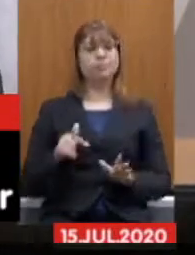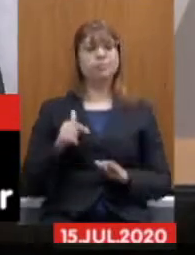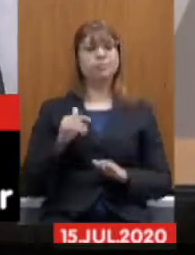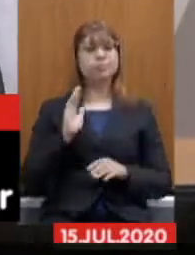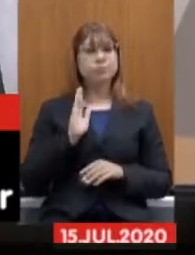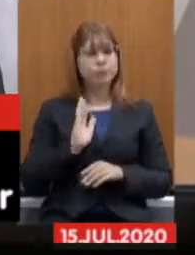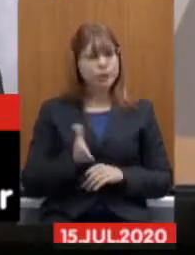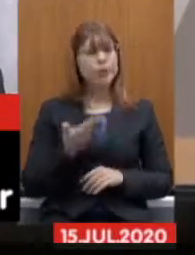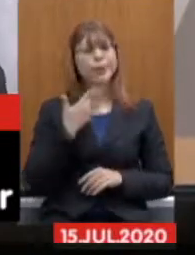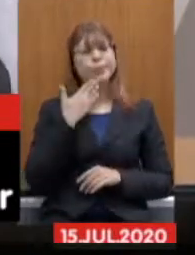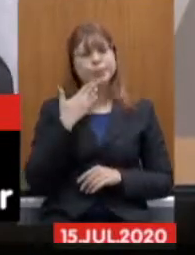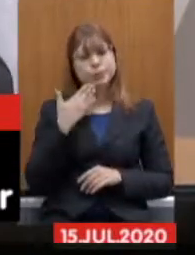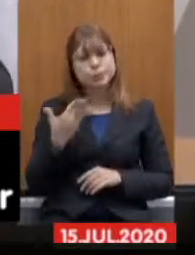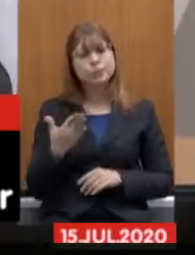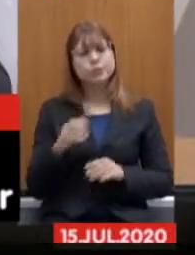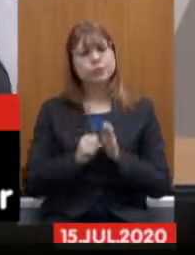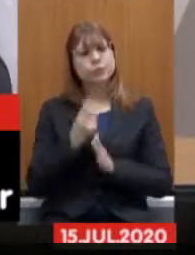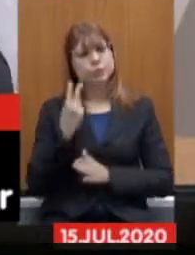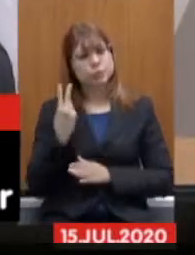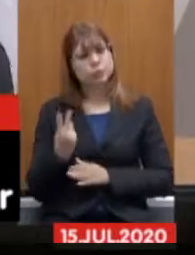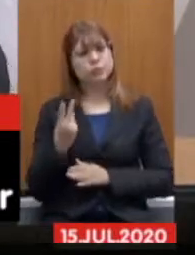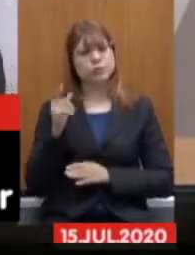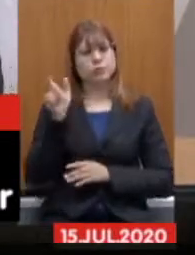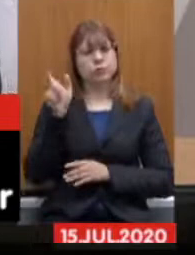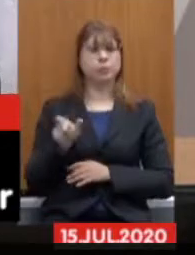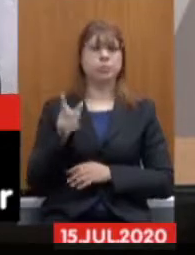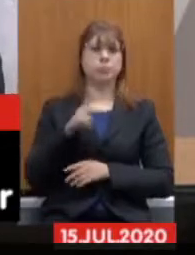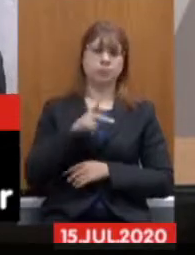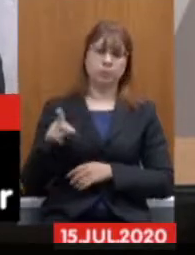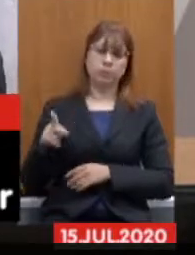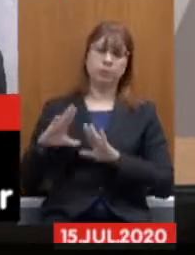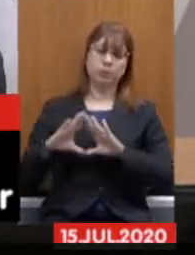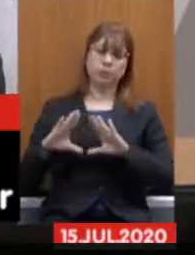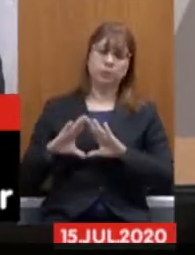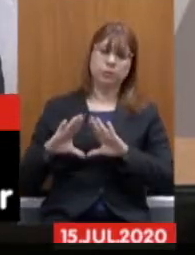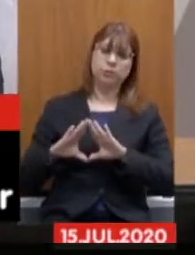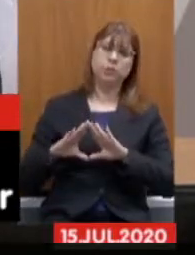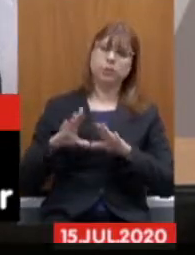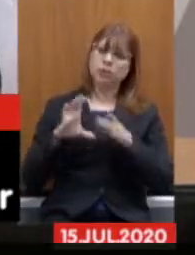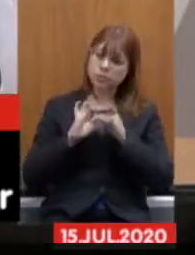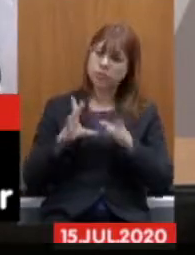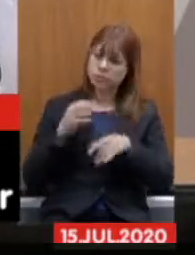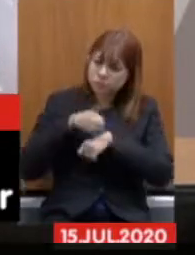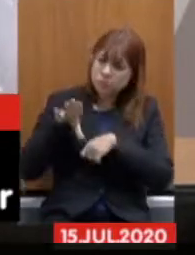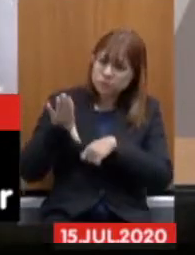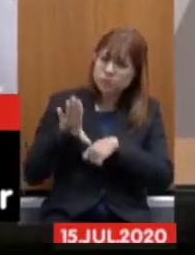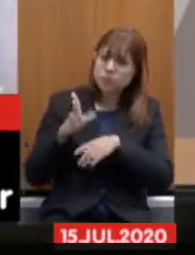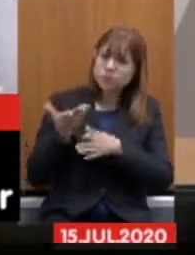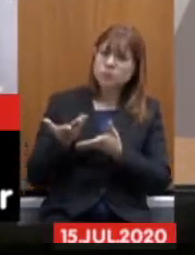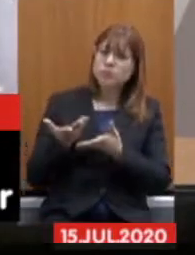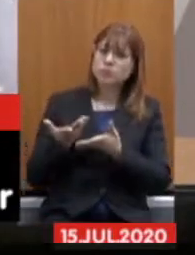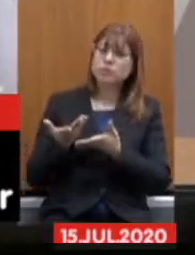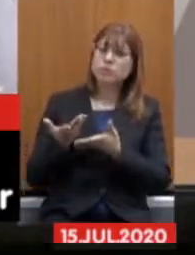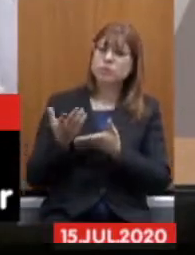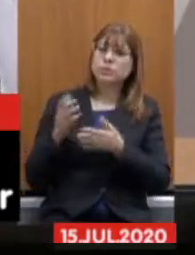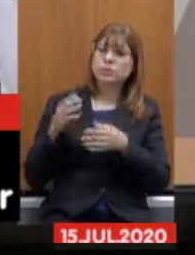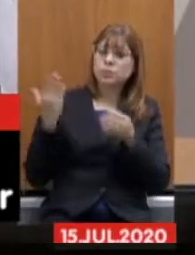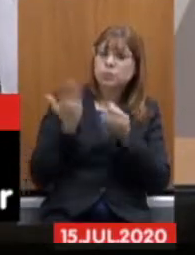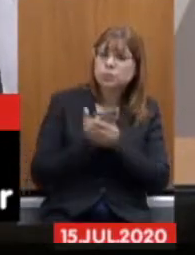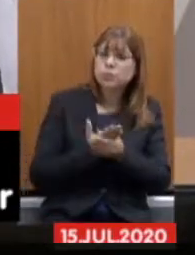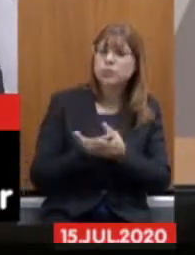pediram já pedi o presidente por duas vezes para nos permite que possamos encaminhar os projetos no processo convide